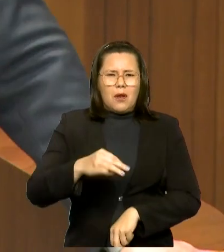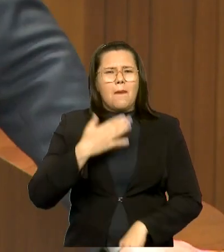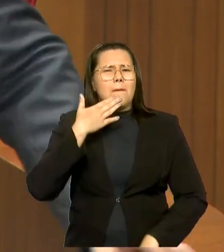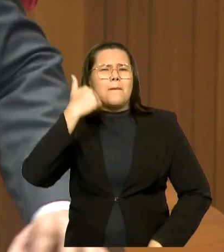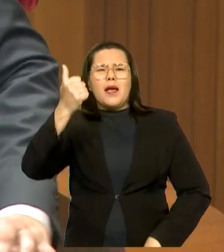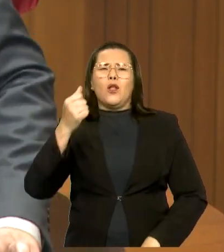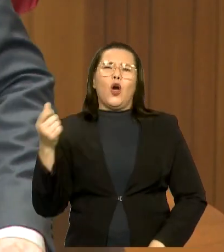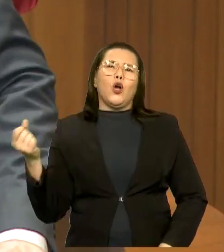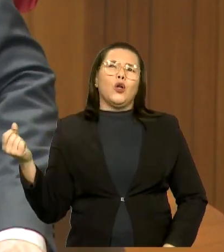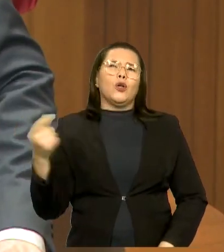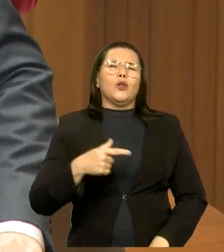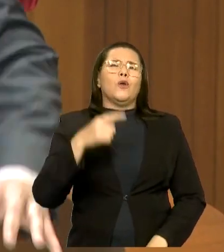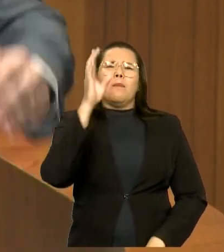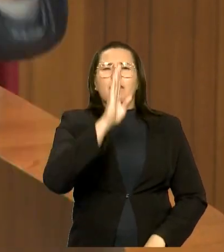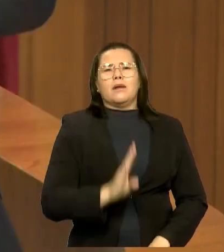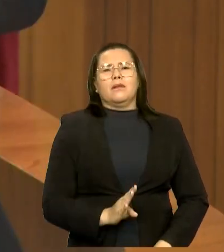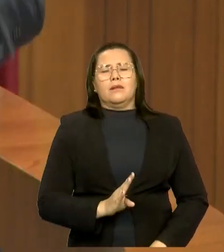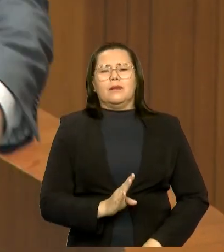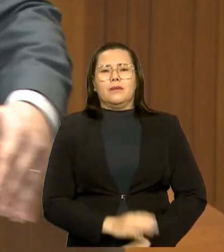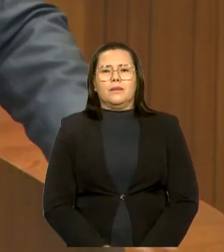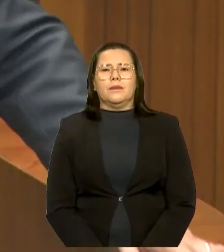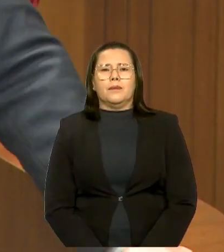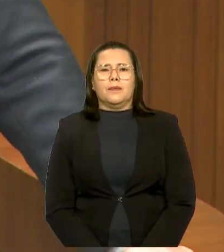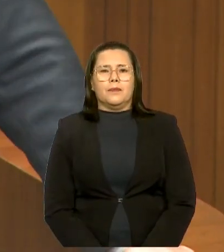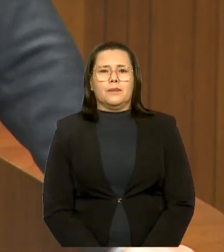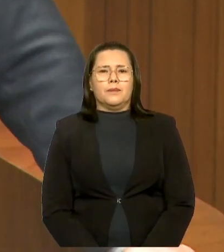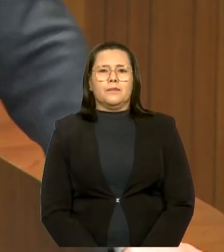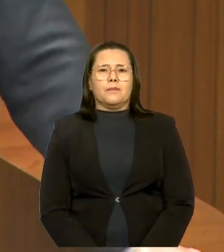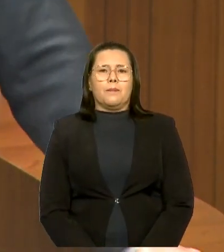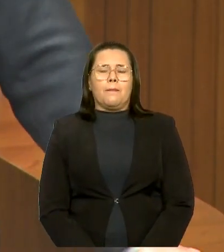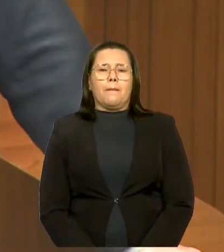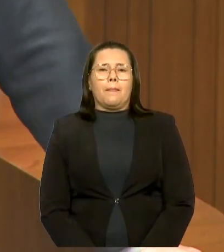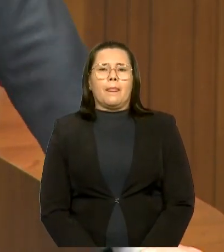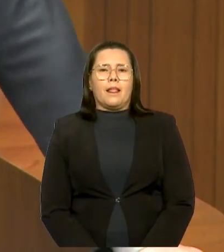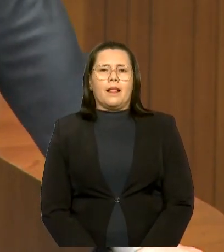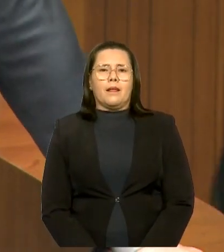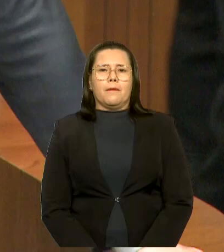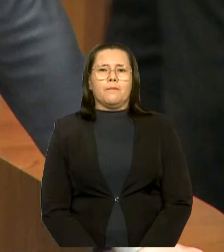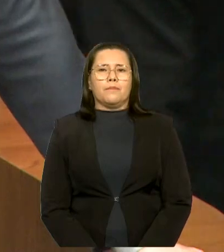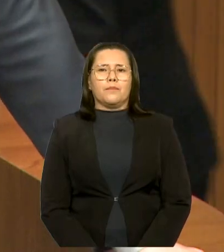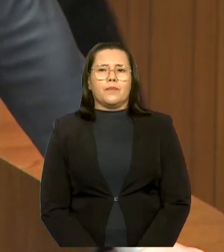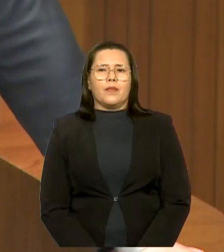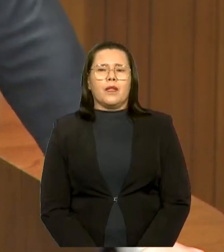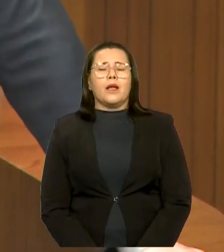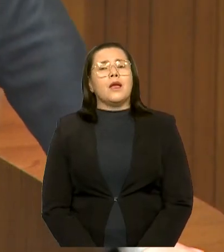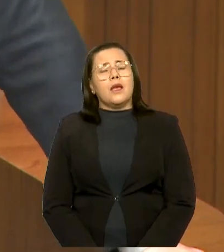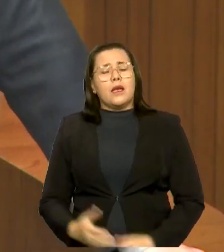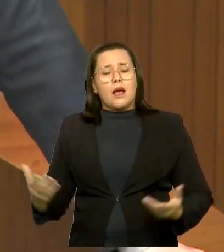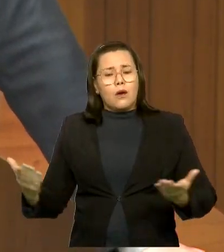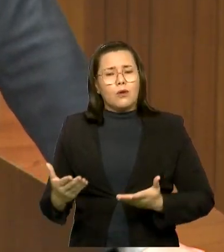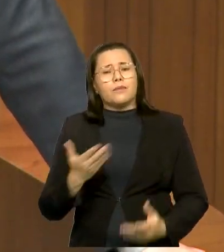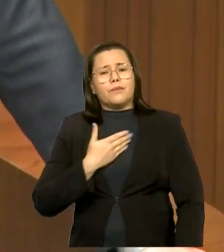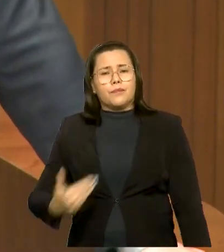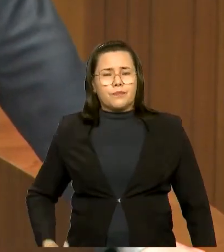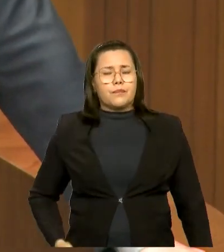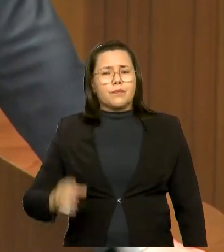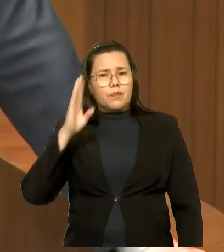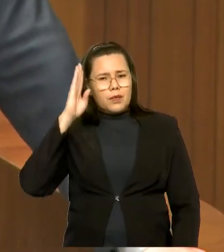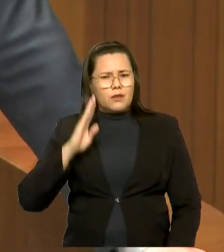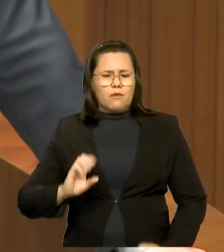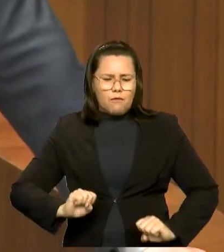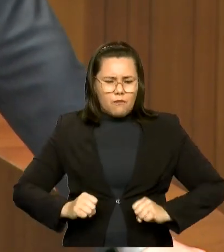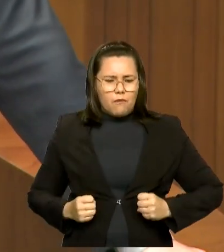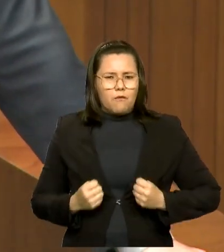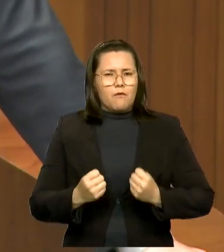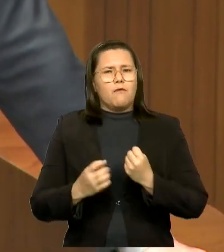também acontecendo no governo Carlos Brandão, uma dedicação imensa para que a nossa cultura popular seja efetivamente valorizada, mas não apenas